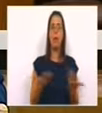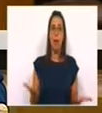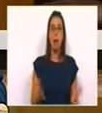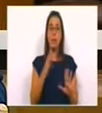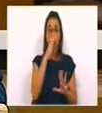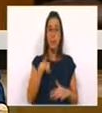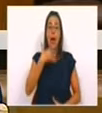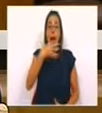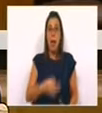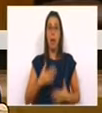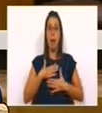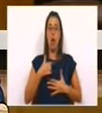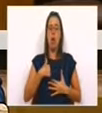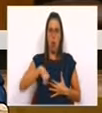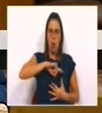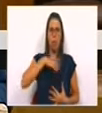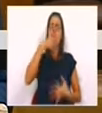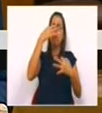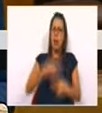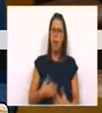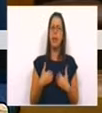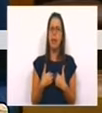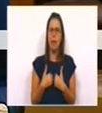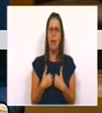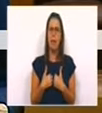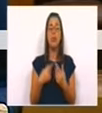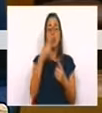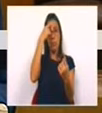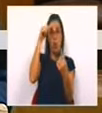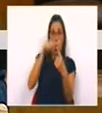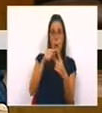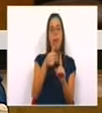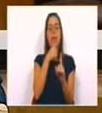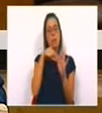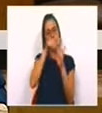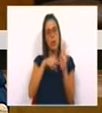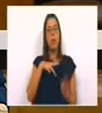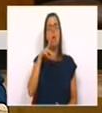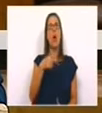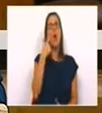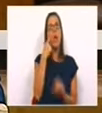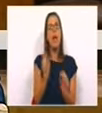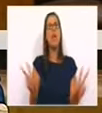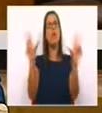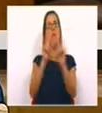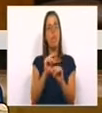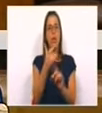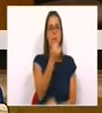Se acreditarmos, e nós acreditamos, que as metas a estabelecer no Portugal Conhecimento e